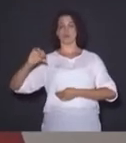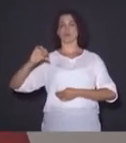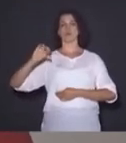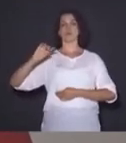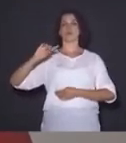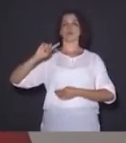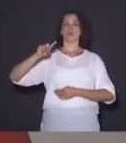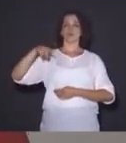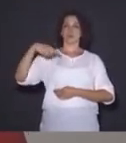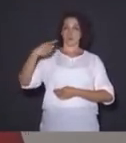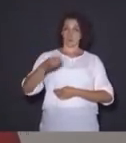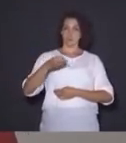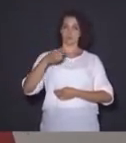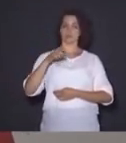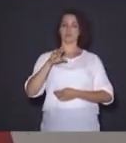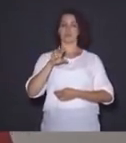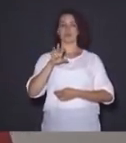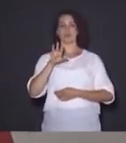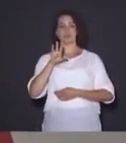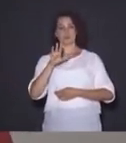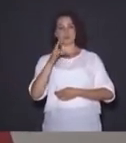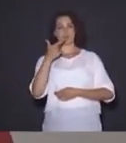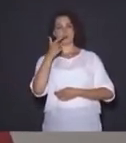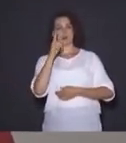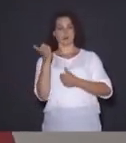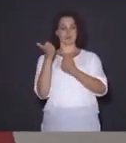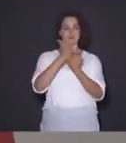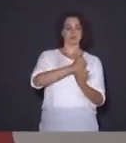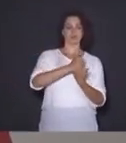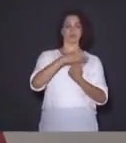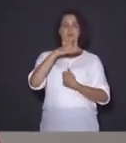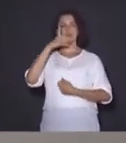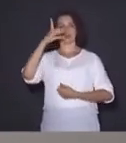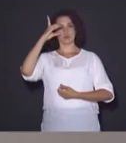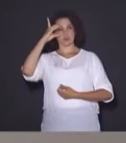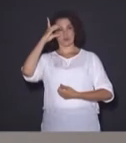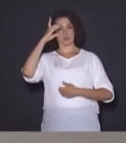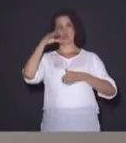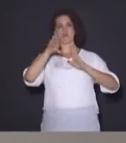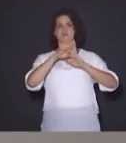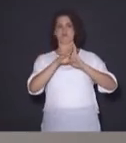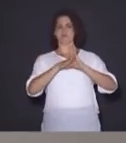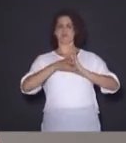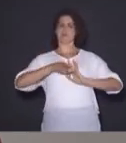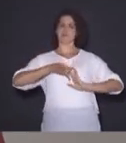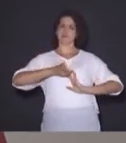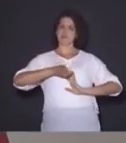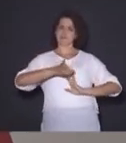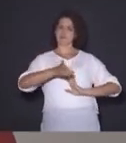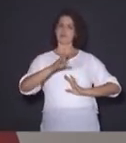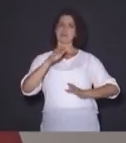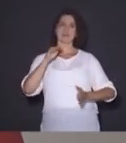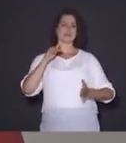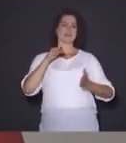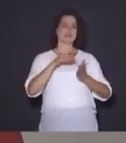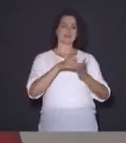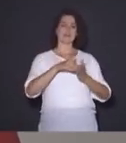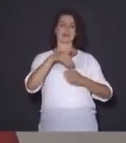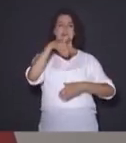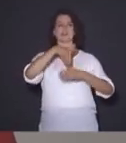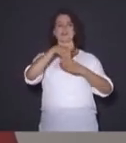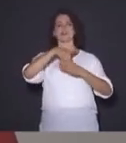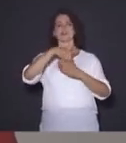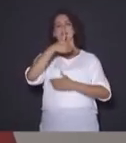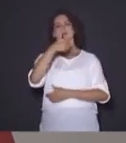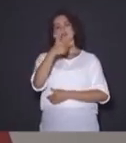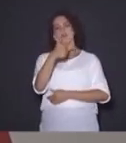lula elege a dilma esse programa continua até as eleições de 14 quando